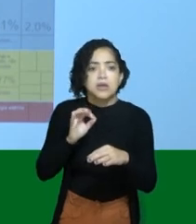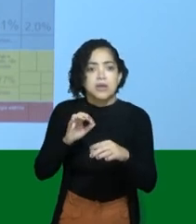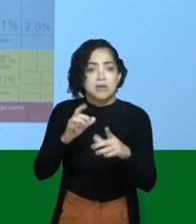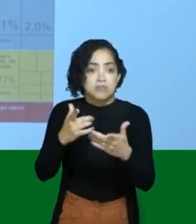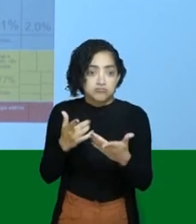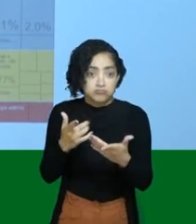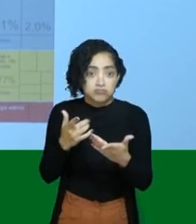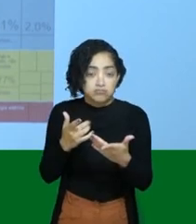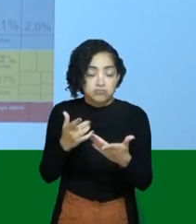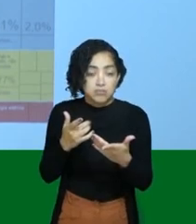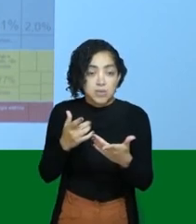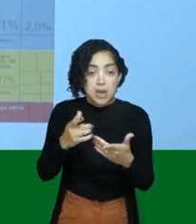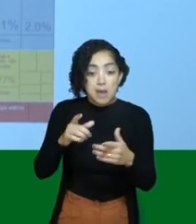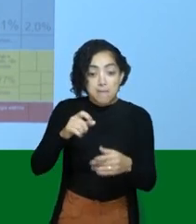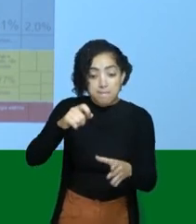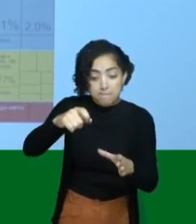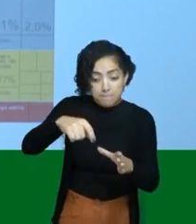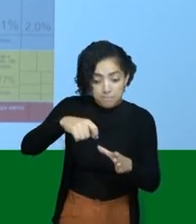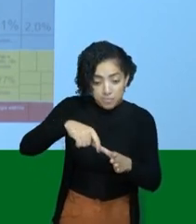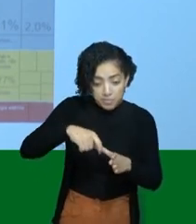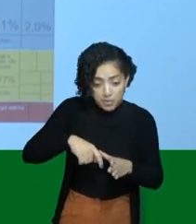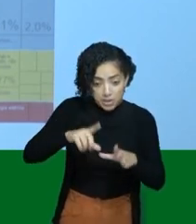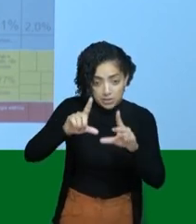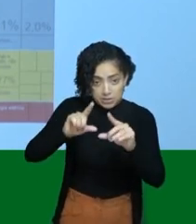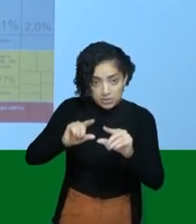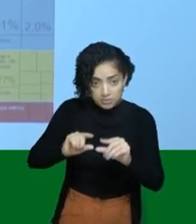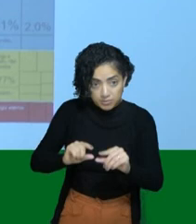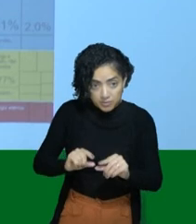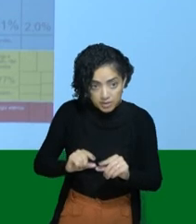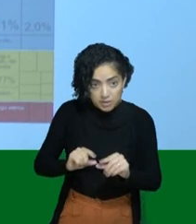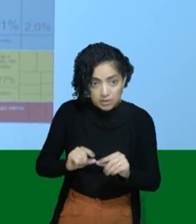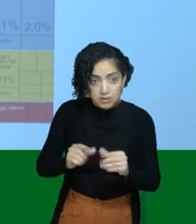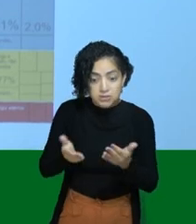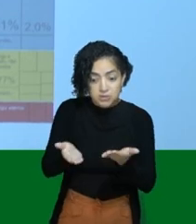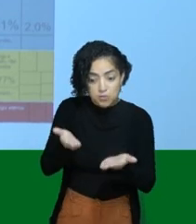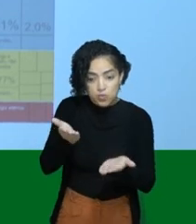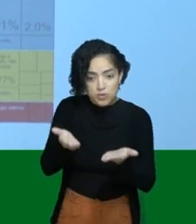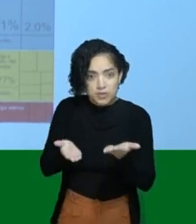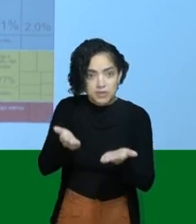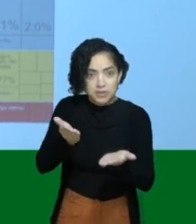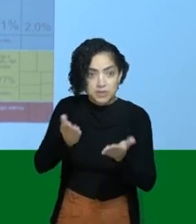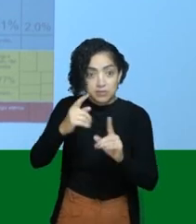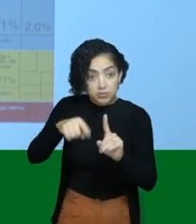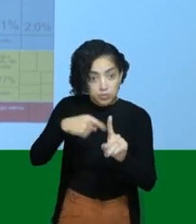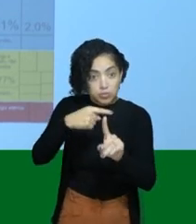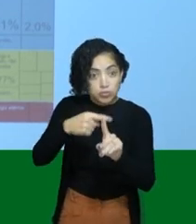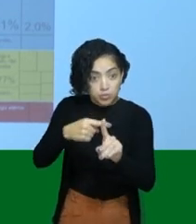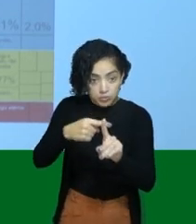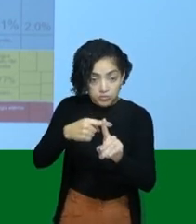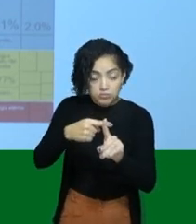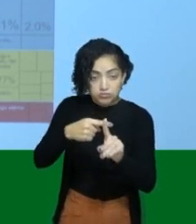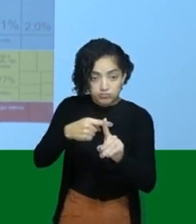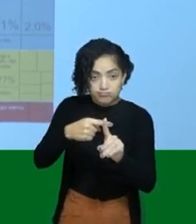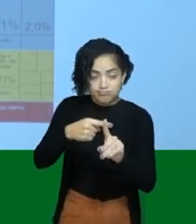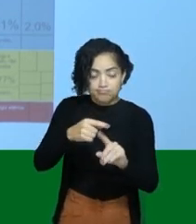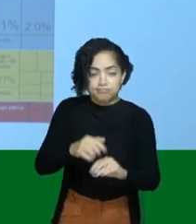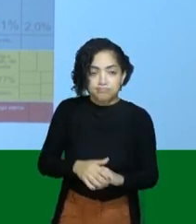menos, certo? E você exporta um produto, você tem uma balança comercial mais positiva,